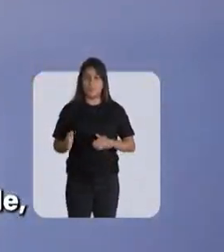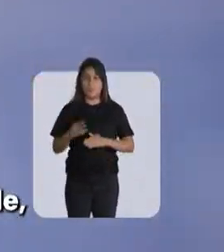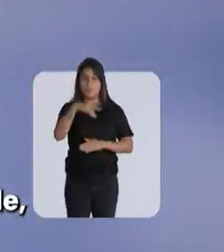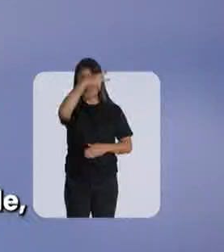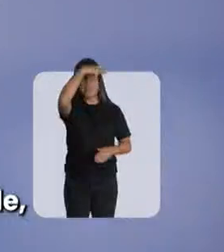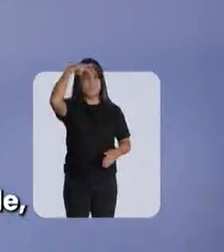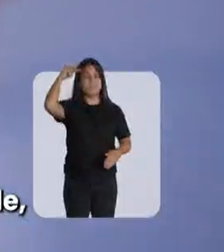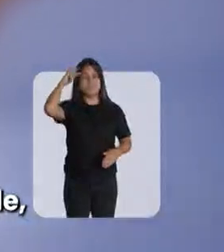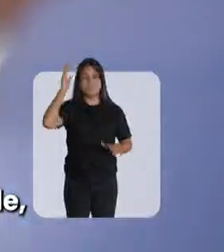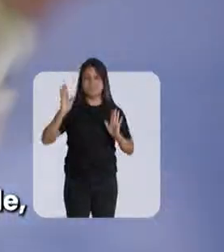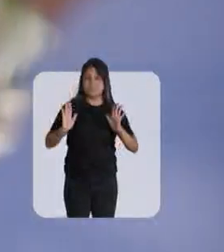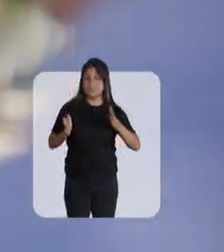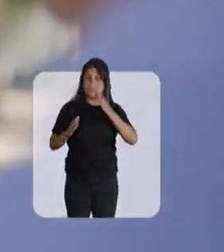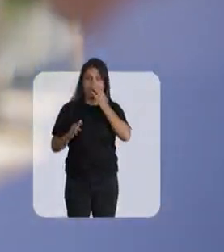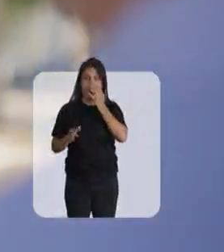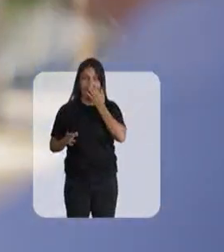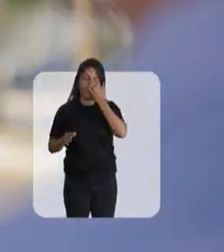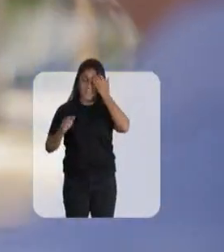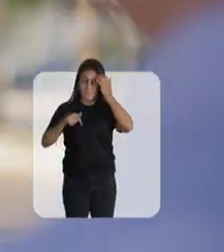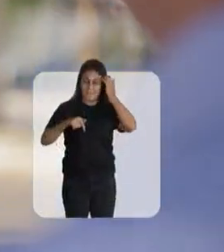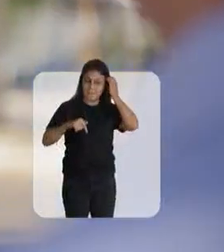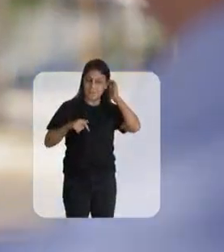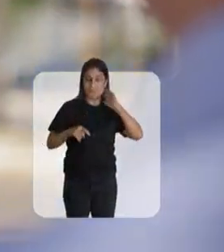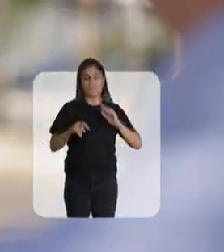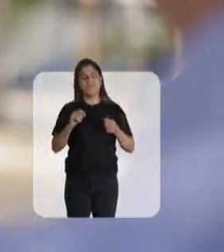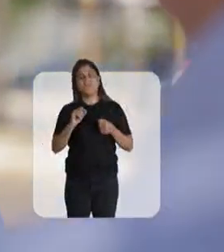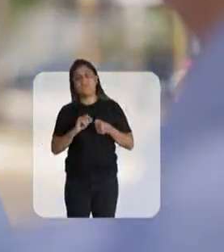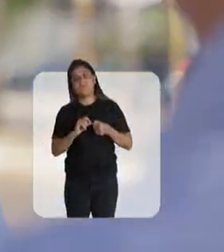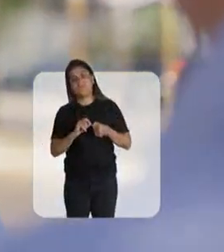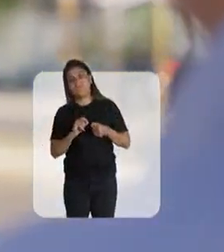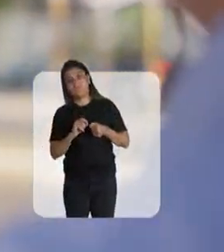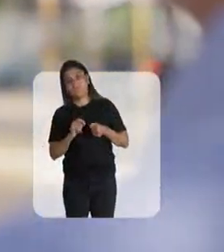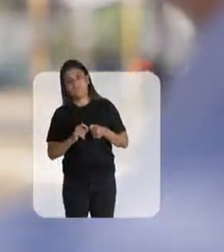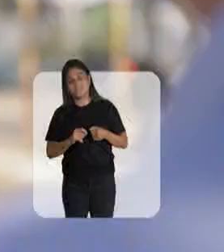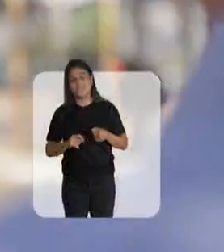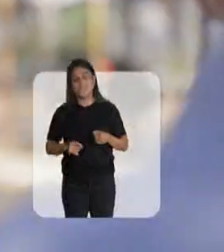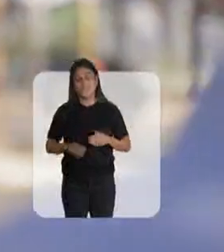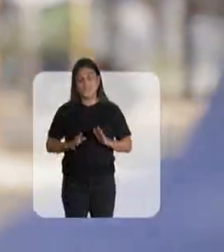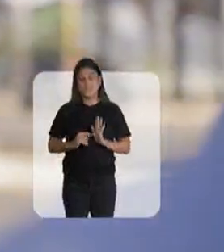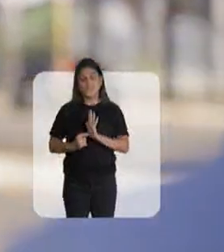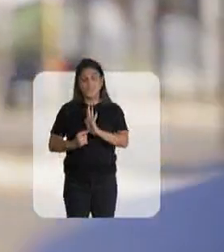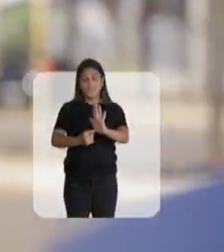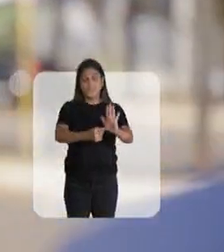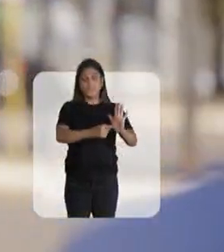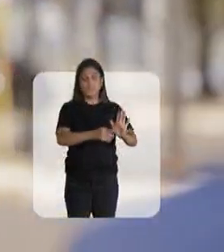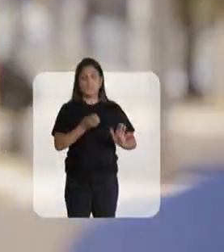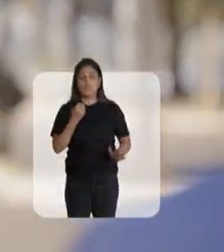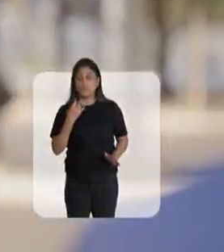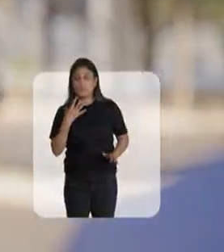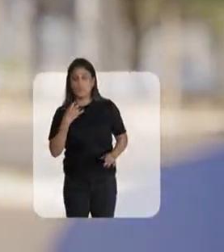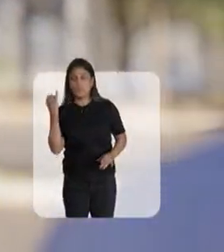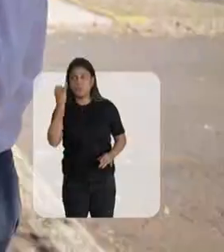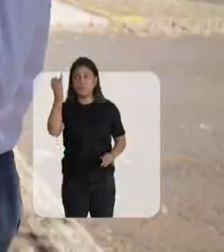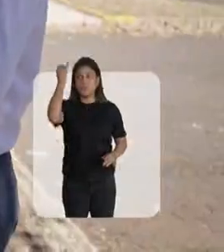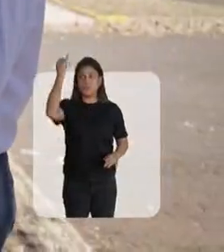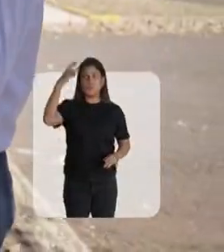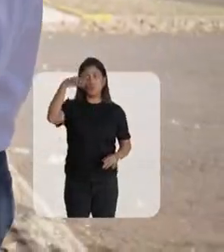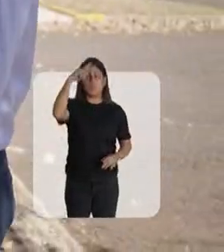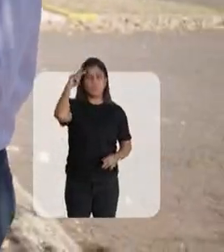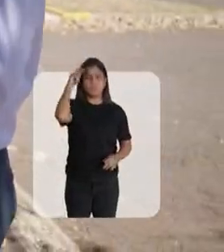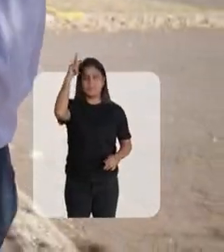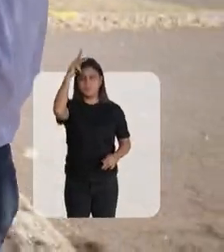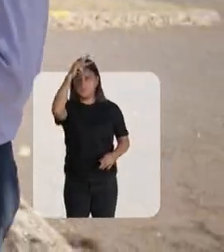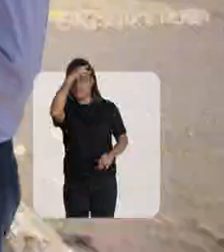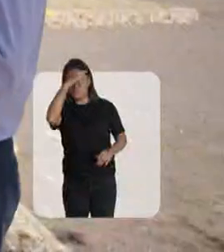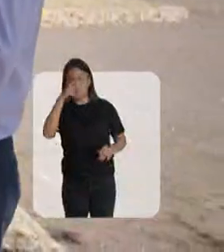espaço vai dar primeiro dignidade humanização e vai melhorar muito o atendimento e diminuindo o quê o tempo de espera das pessoas e eu fico